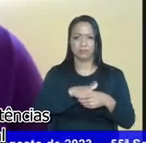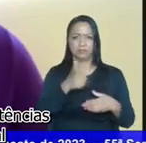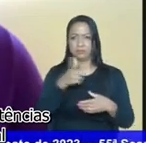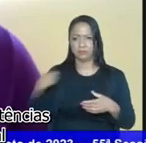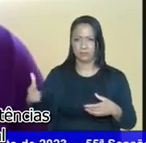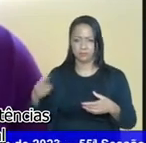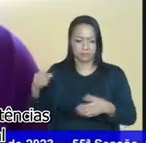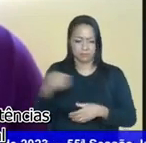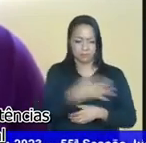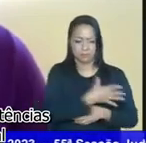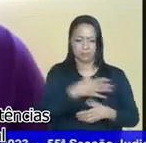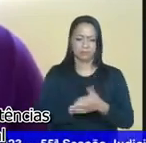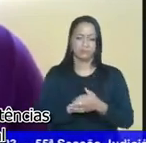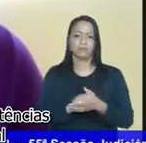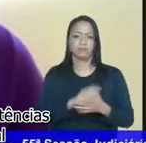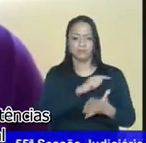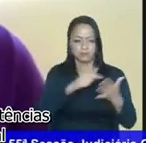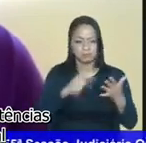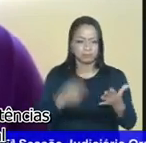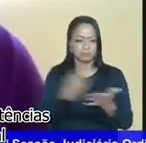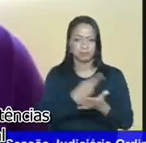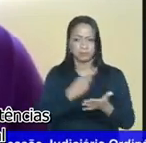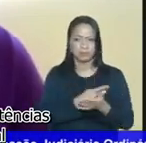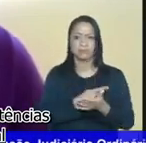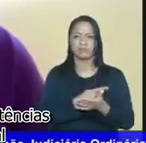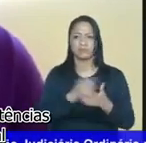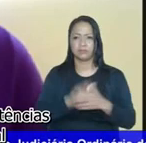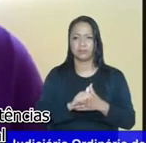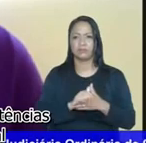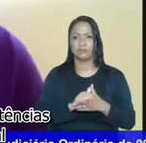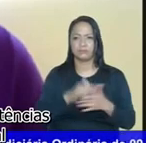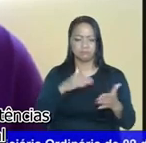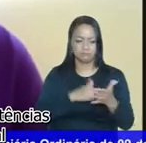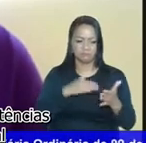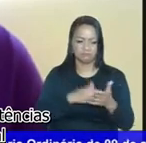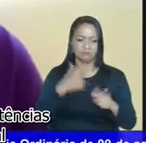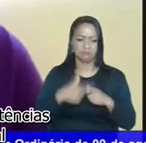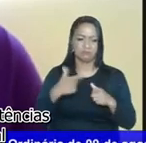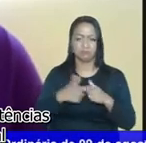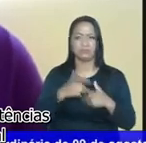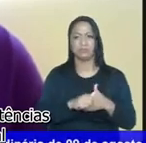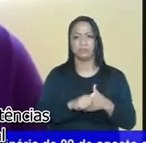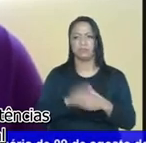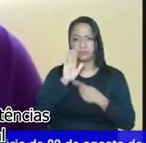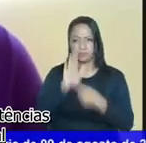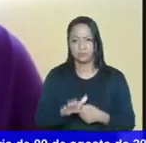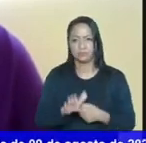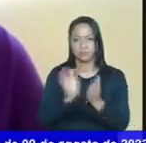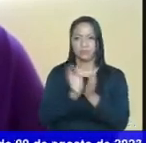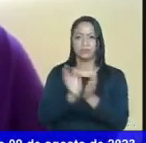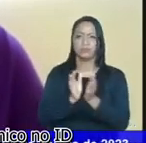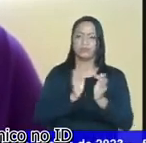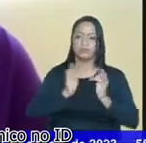não inovou no sentido de apontar novas falhas. As inconsistências que foram elencadas na manifestação